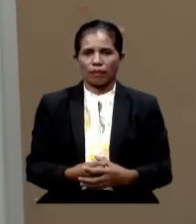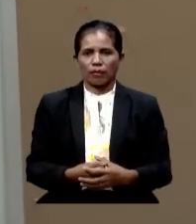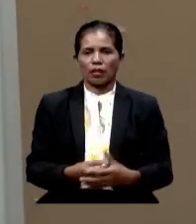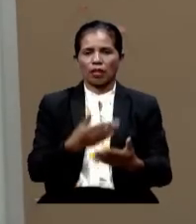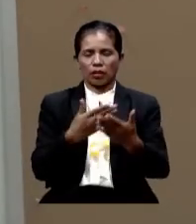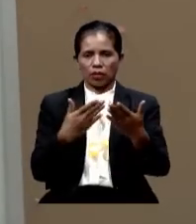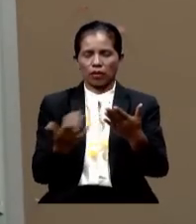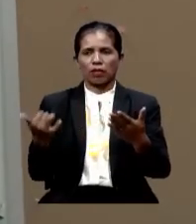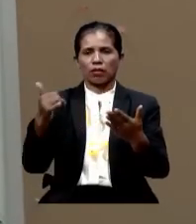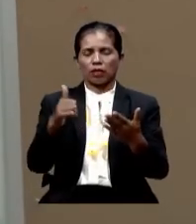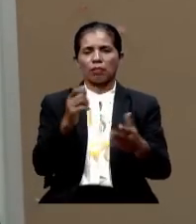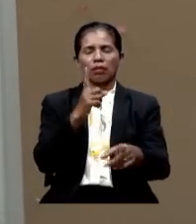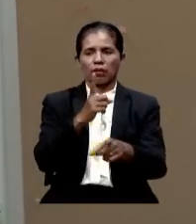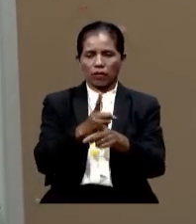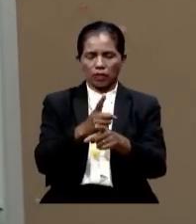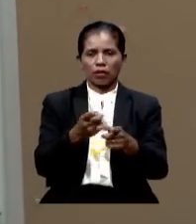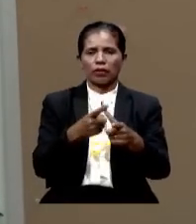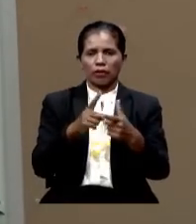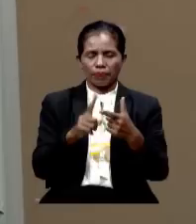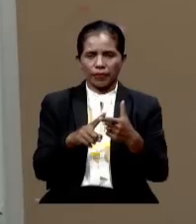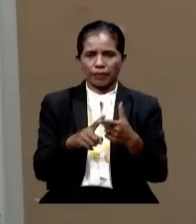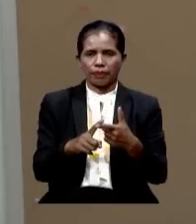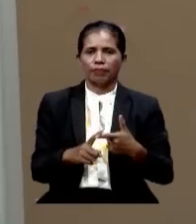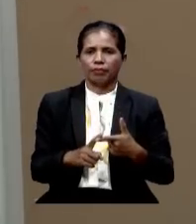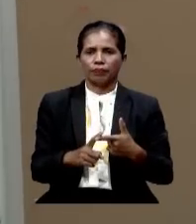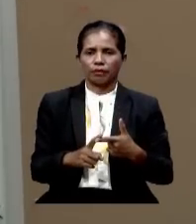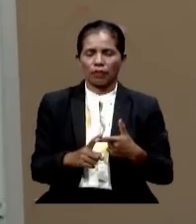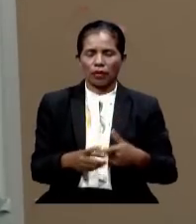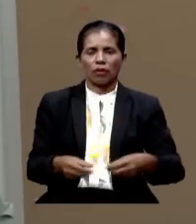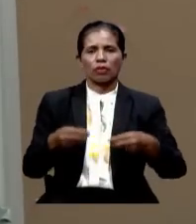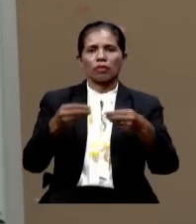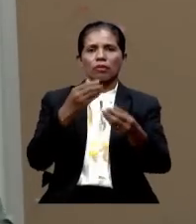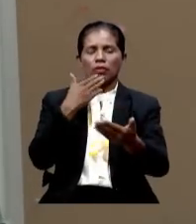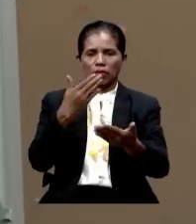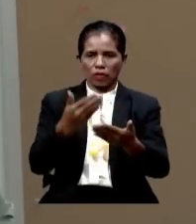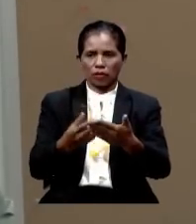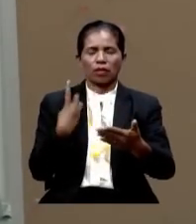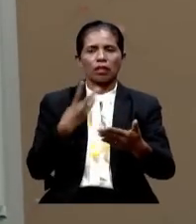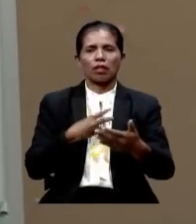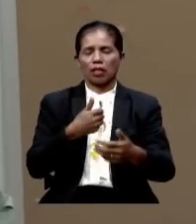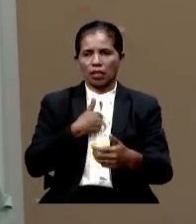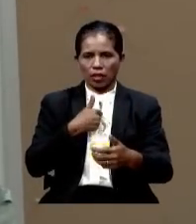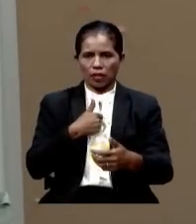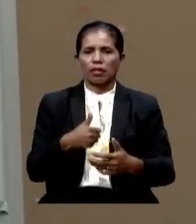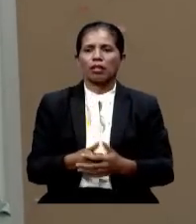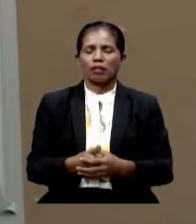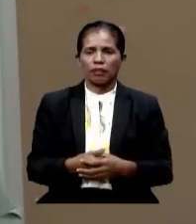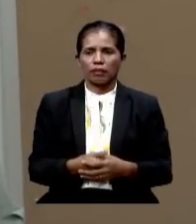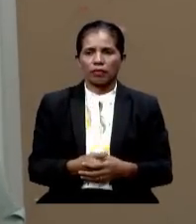produto dia nebe mengenai dolos. Segundo, fo protesau mba baita an rasik, ita an